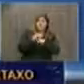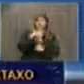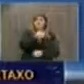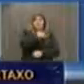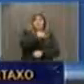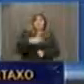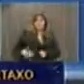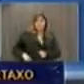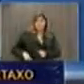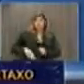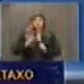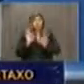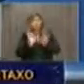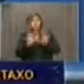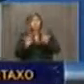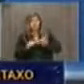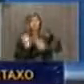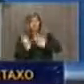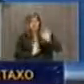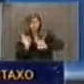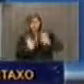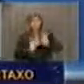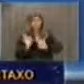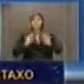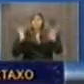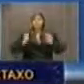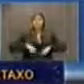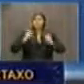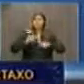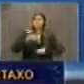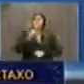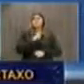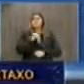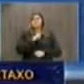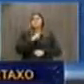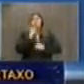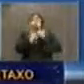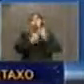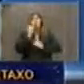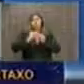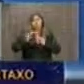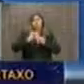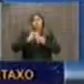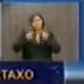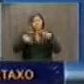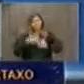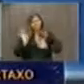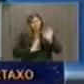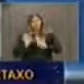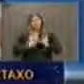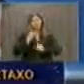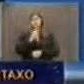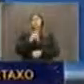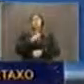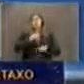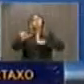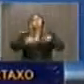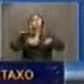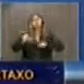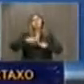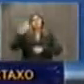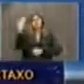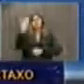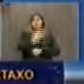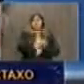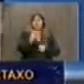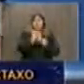projetos. Porque para você trazer recurso, você também tem que ter capacidade de elaboração de projetos. E nós temos essa capacidade. Então, nós vamos fazer um investimento